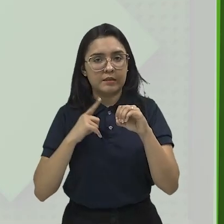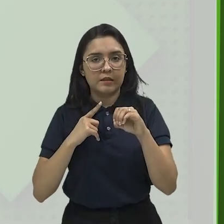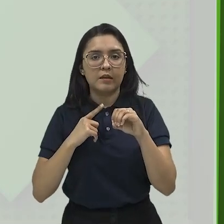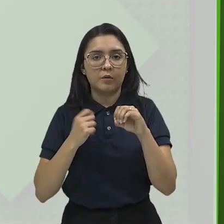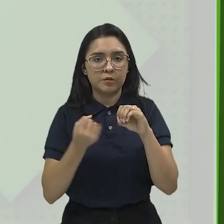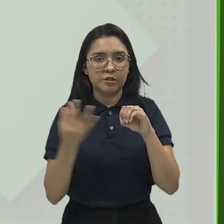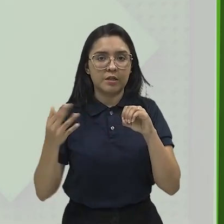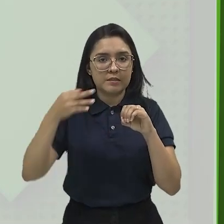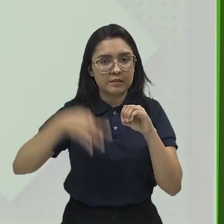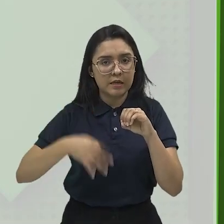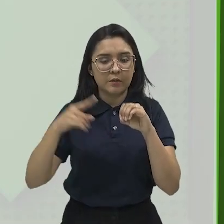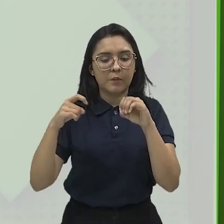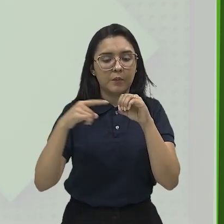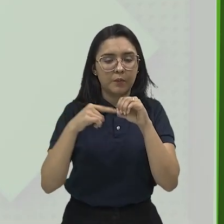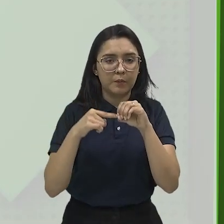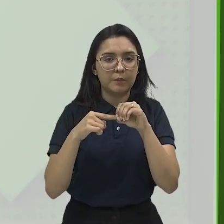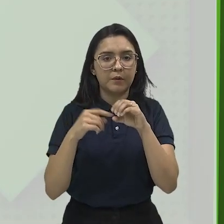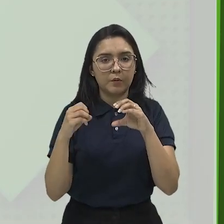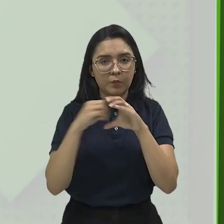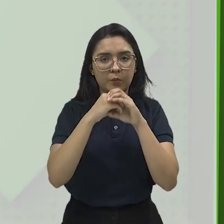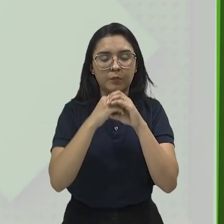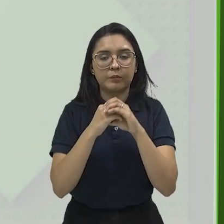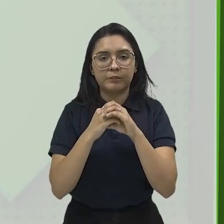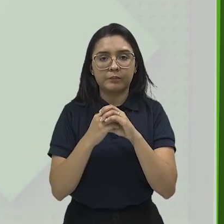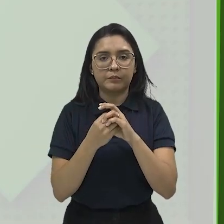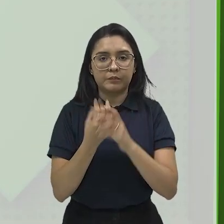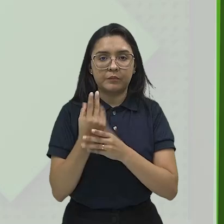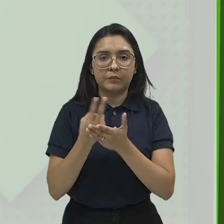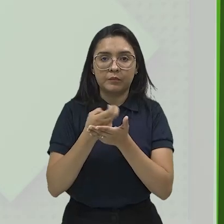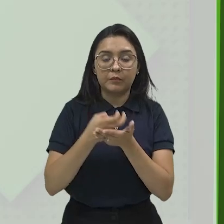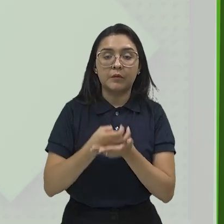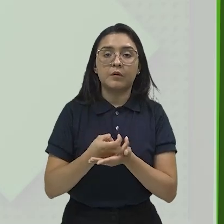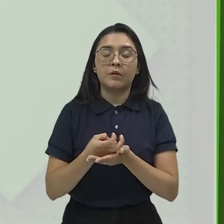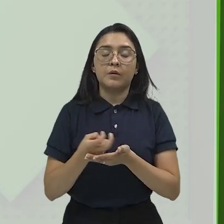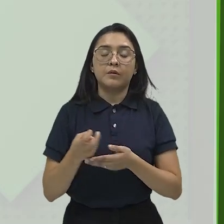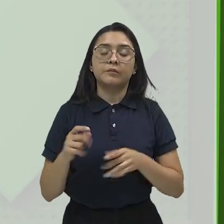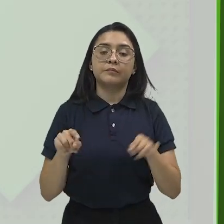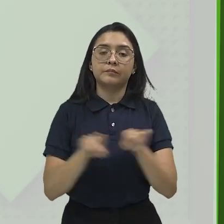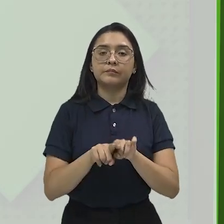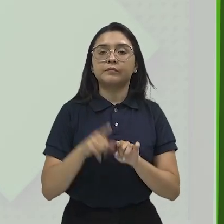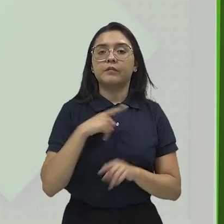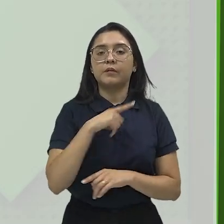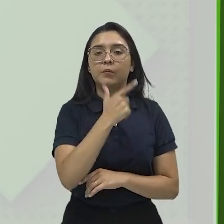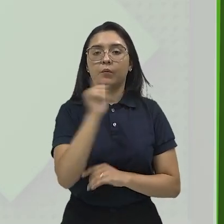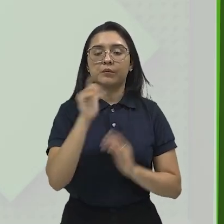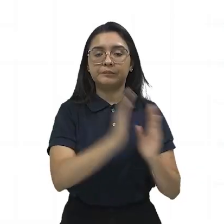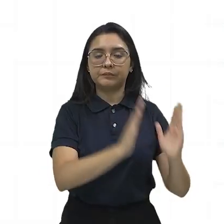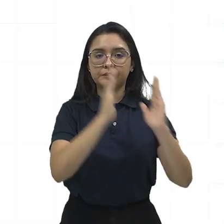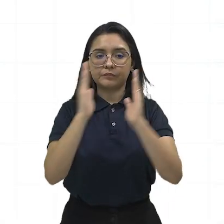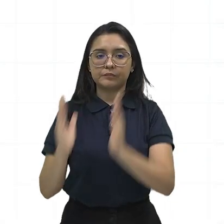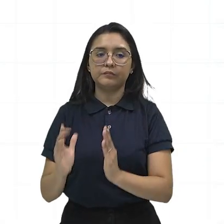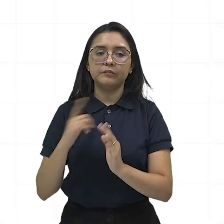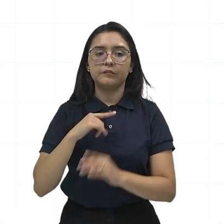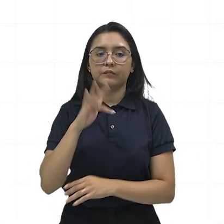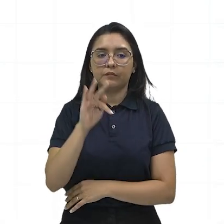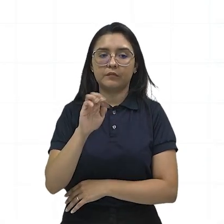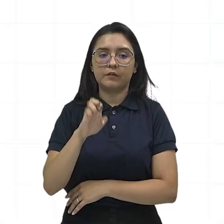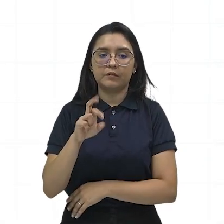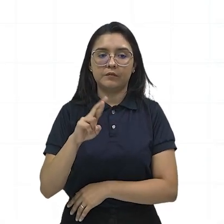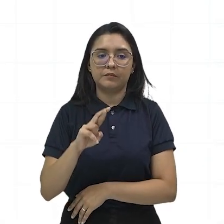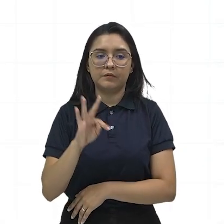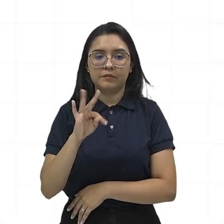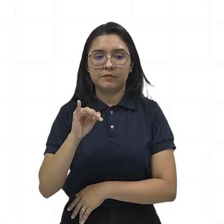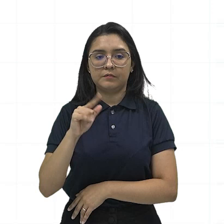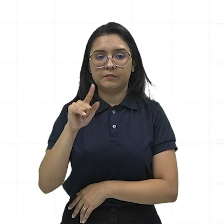material suficiente para o processo de união. E temos aí a nossa outra etapa, que é a fertilização,